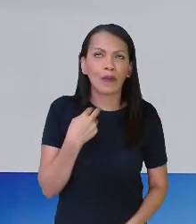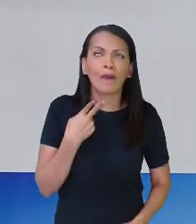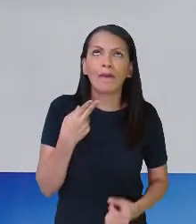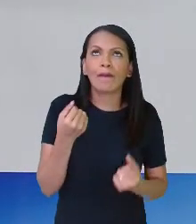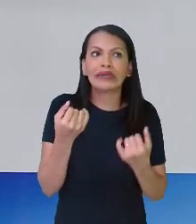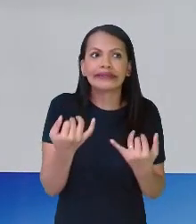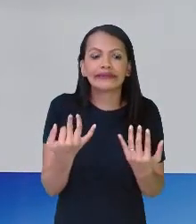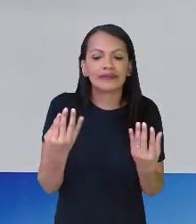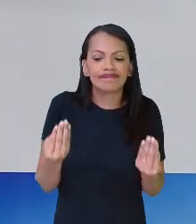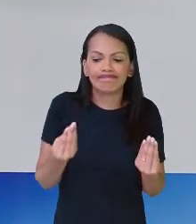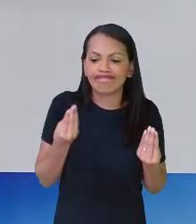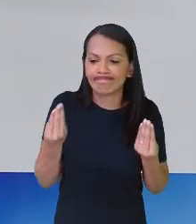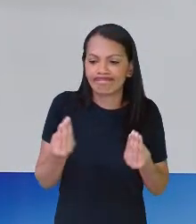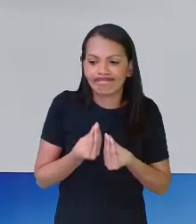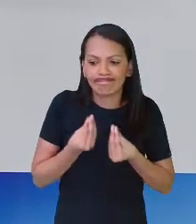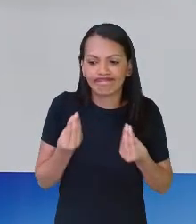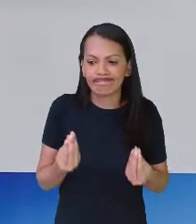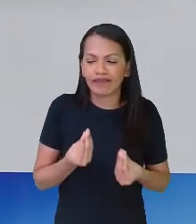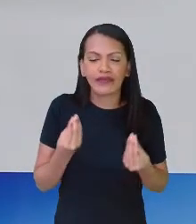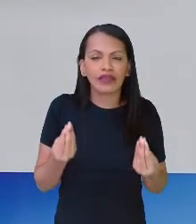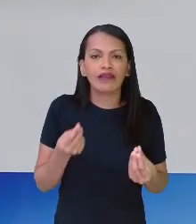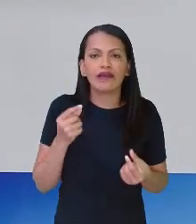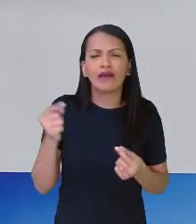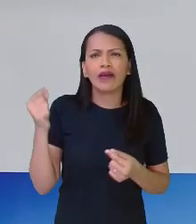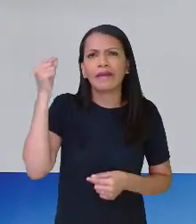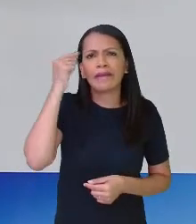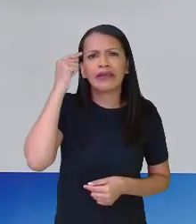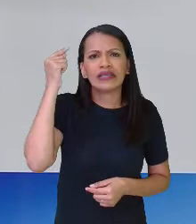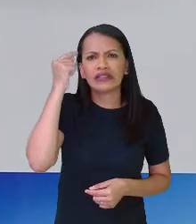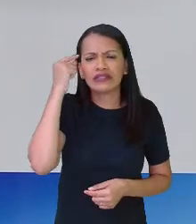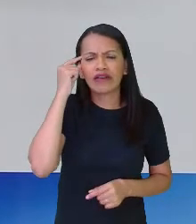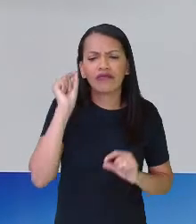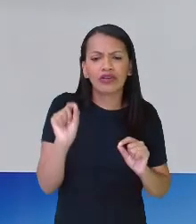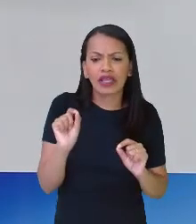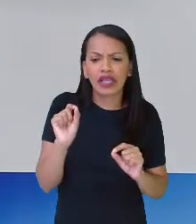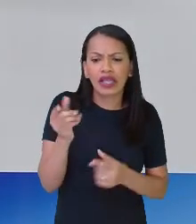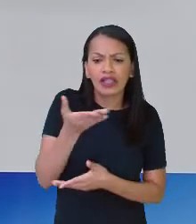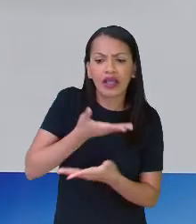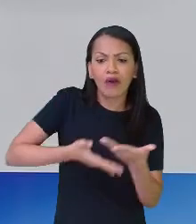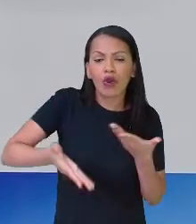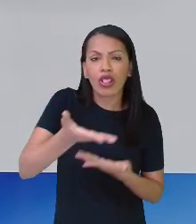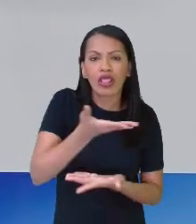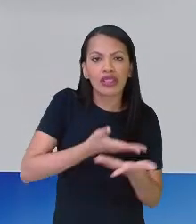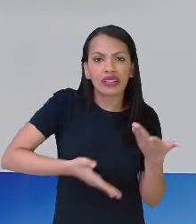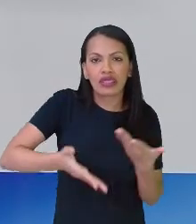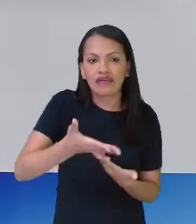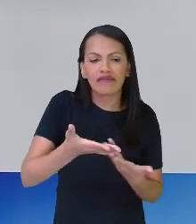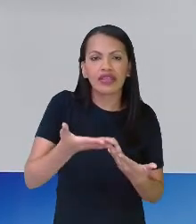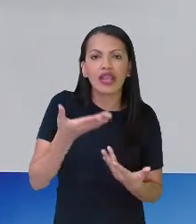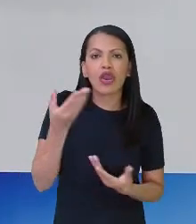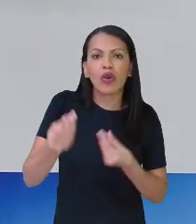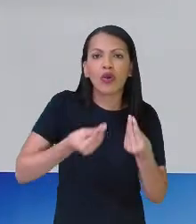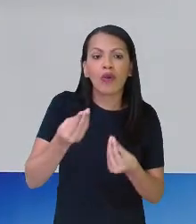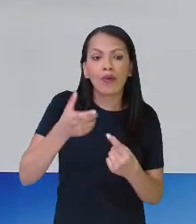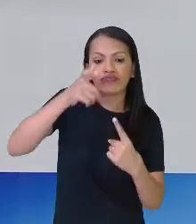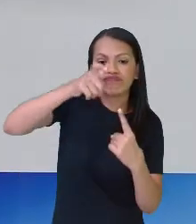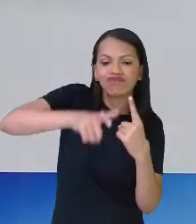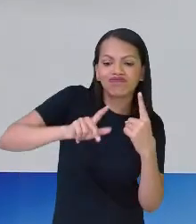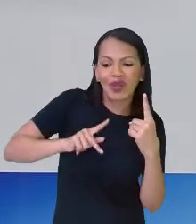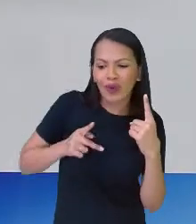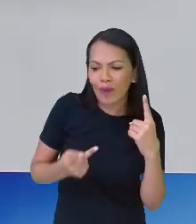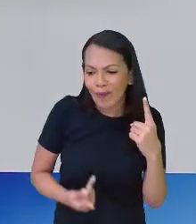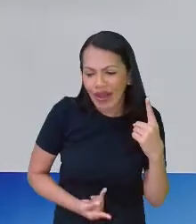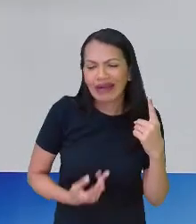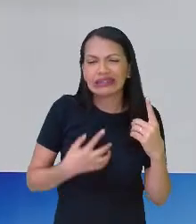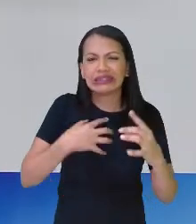falar assim, antiquadas, que não pensavam muito no social, não pensavam muito no humano, como é a nossa sociedade hoje,